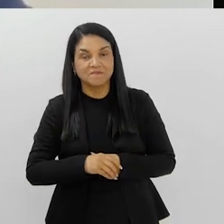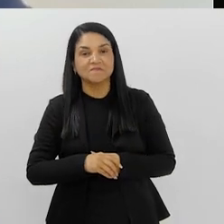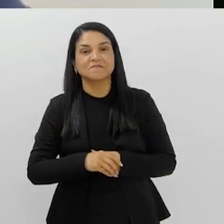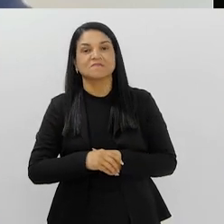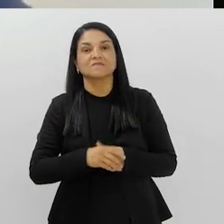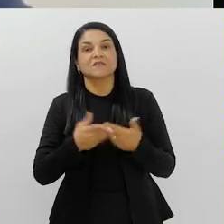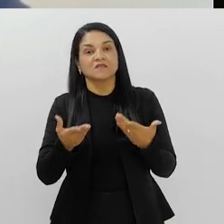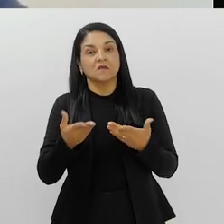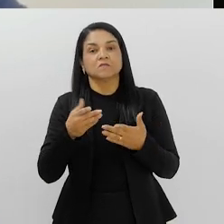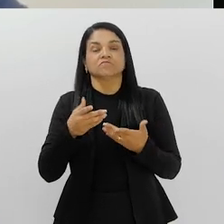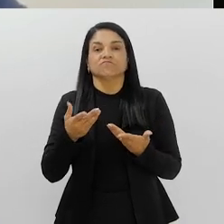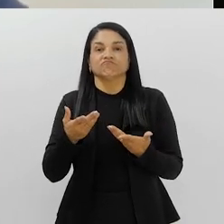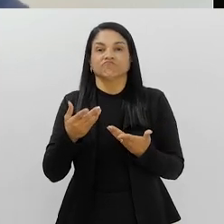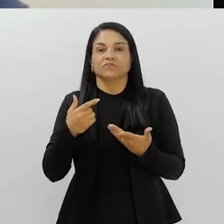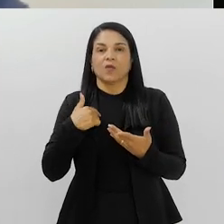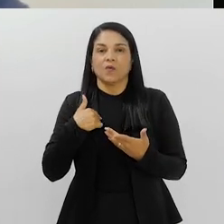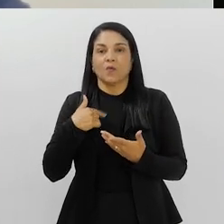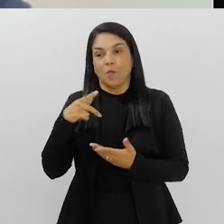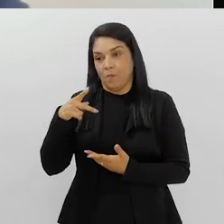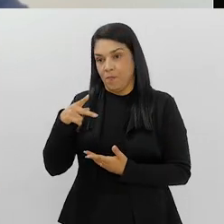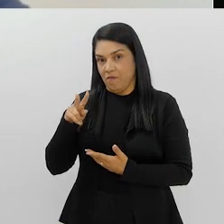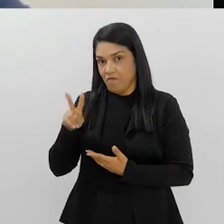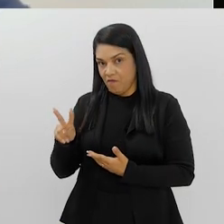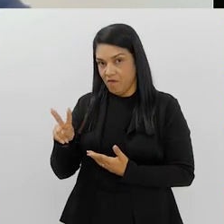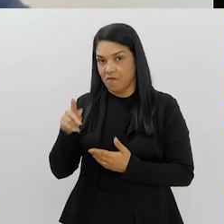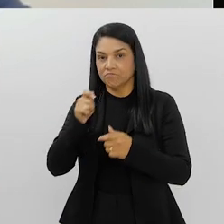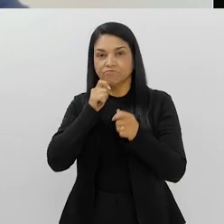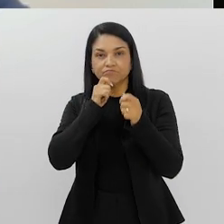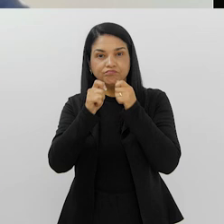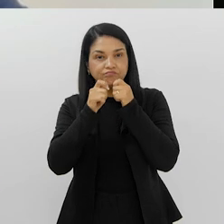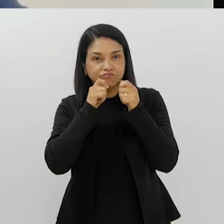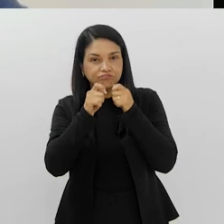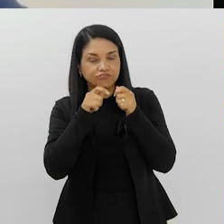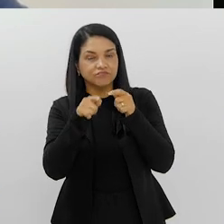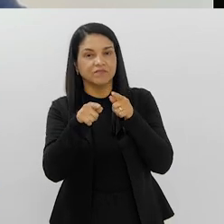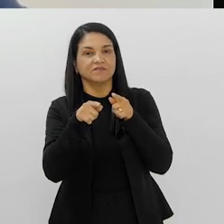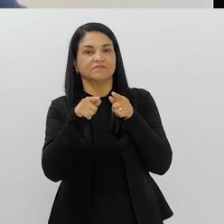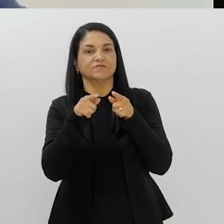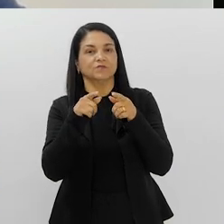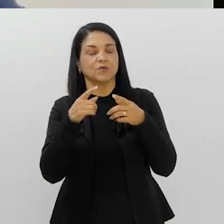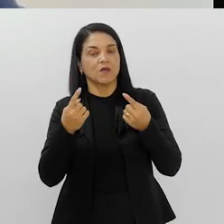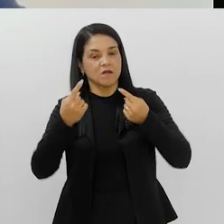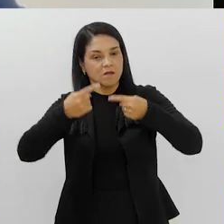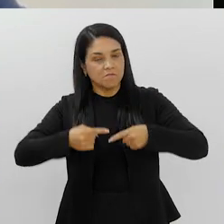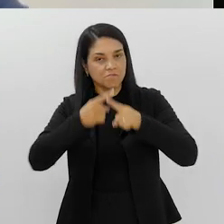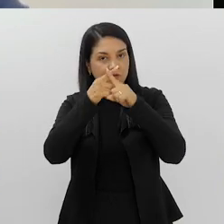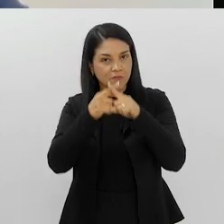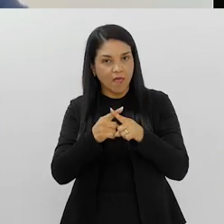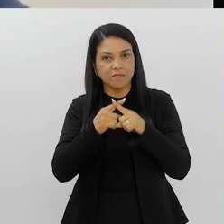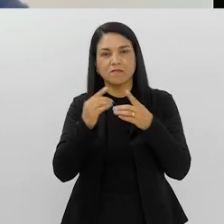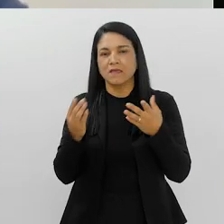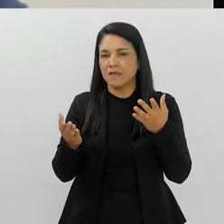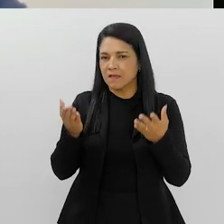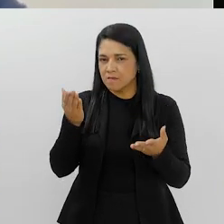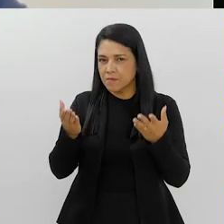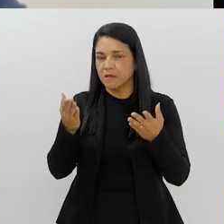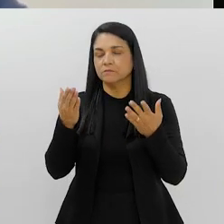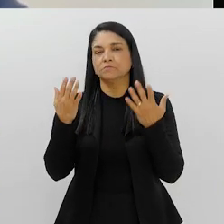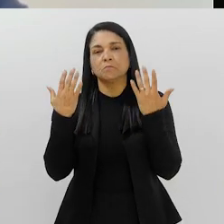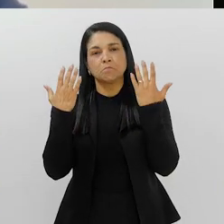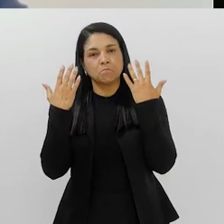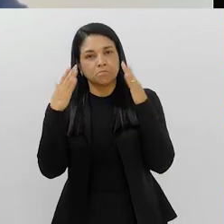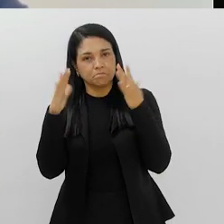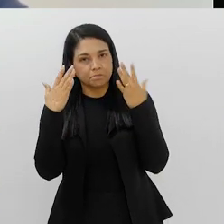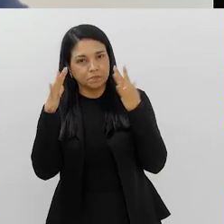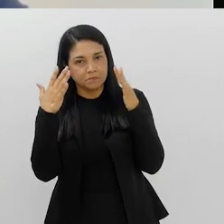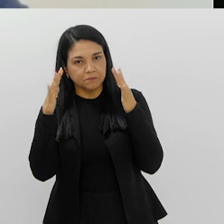Primeiramente, né, para não perder o link, eu acho que o PV foi muito feliz, né, na leitura dele do campeonato. Foi um campeonato muito equilibrado. Parabenizar também,